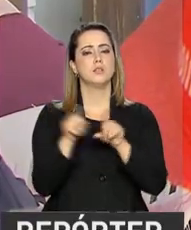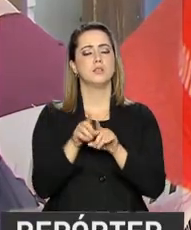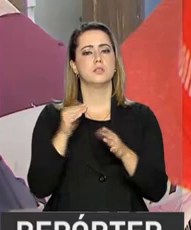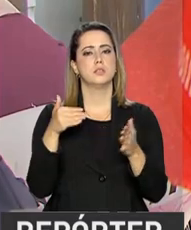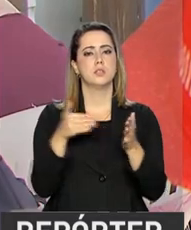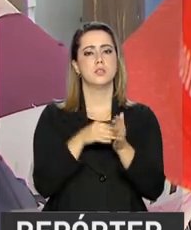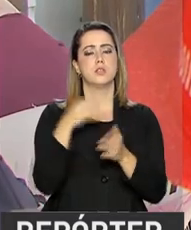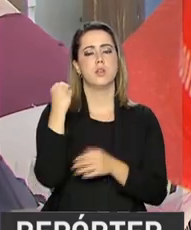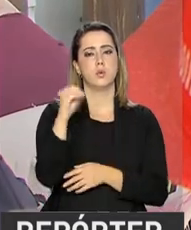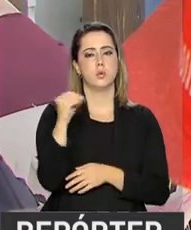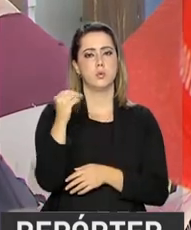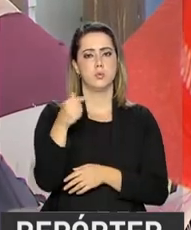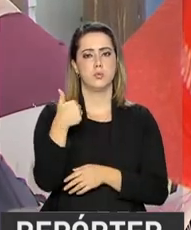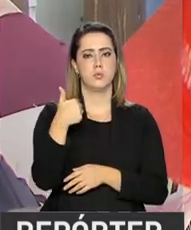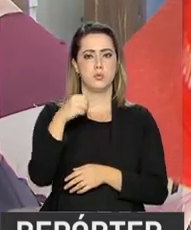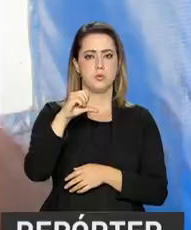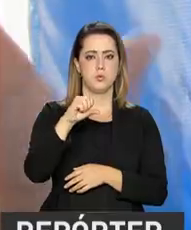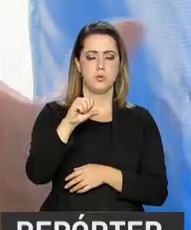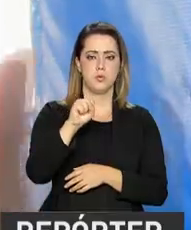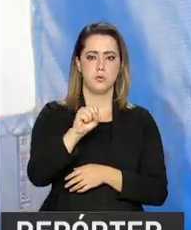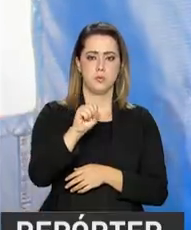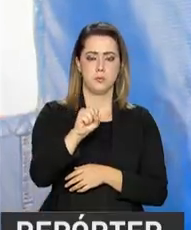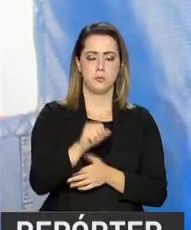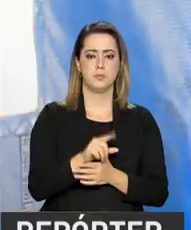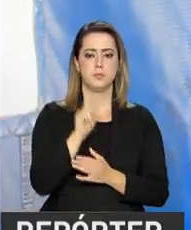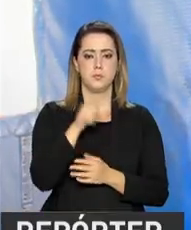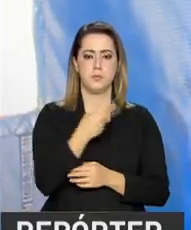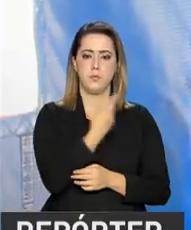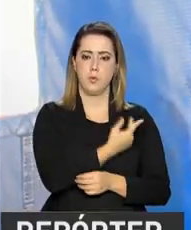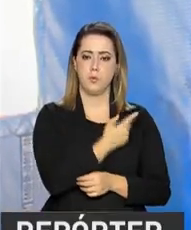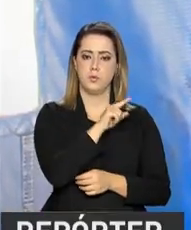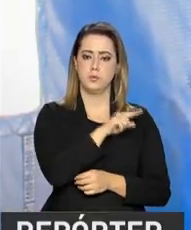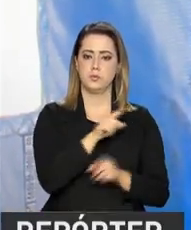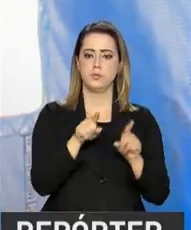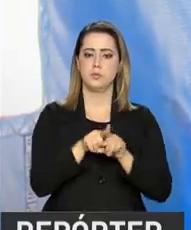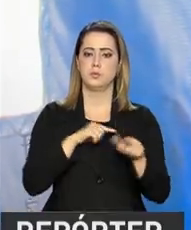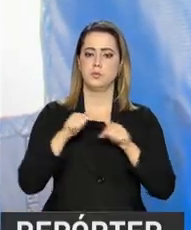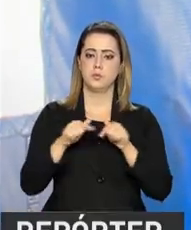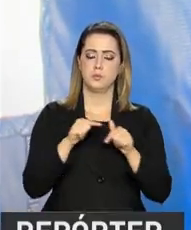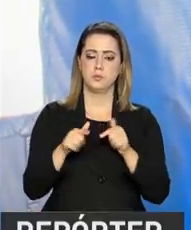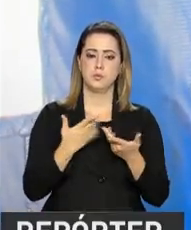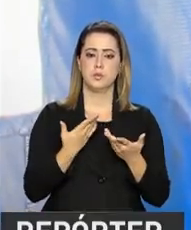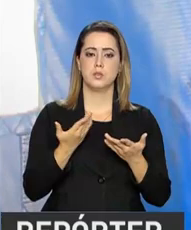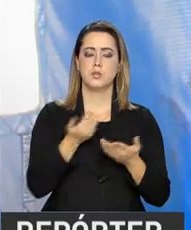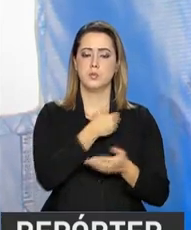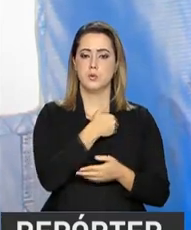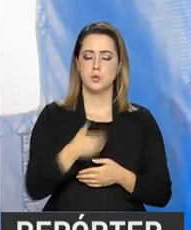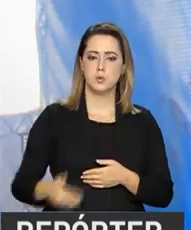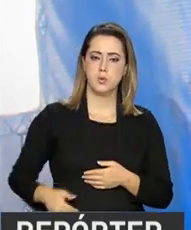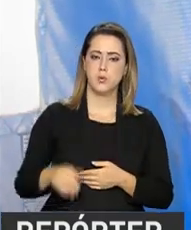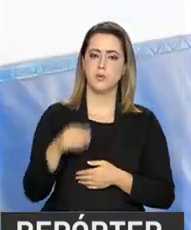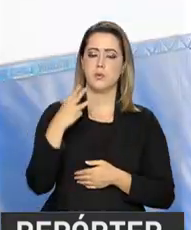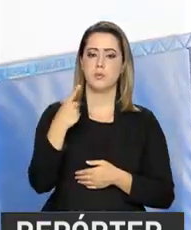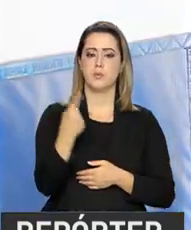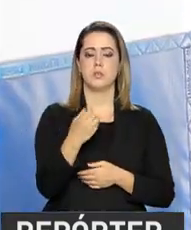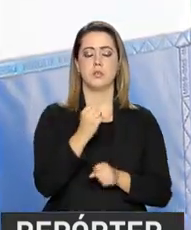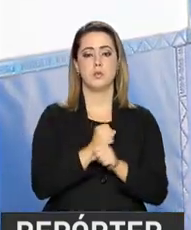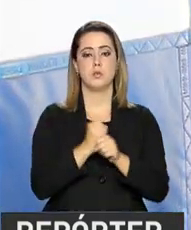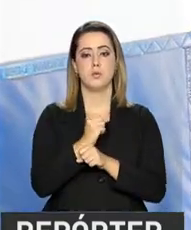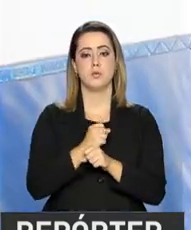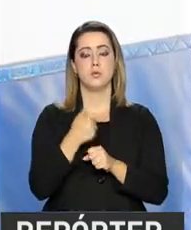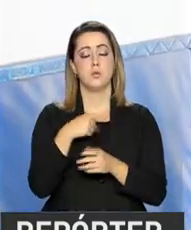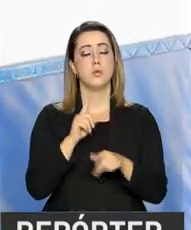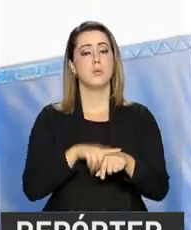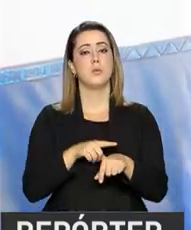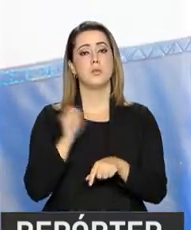até outubro de 1988. É o caso da Fátima, que trabalhou no serviço público por 31 anos. Quando